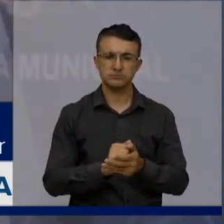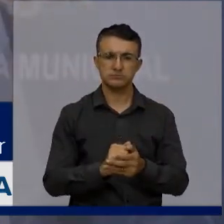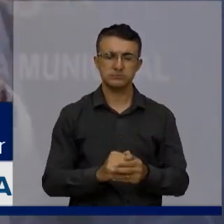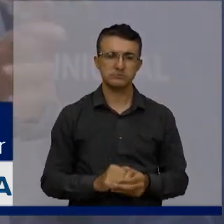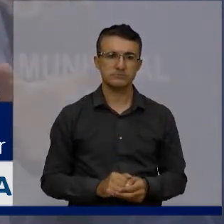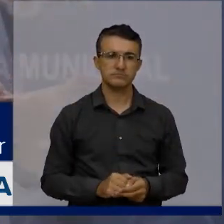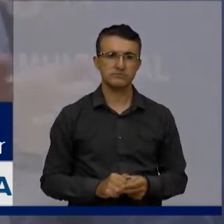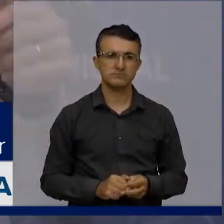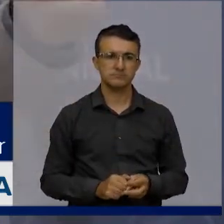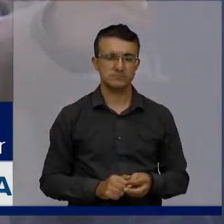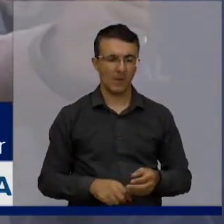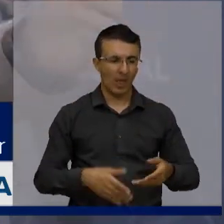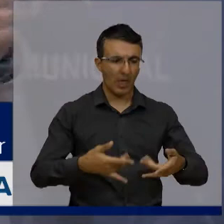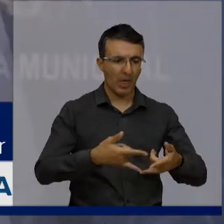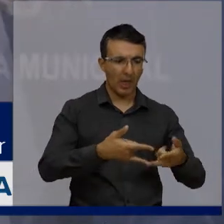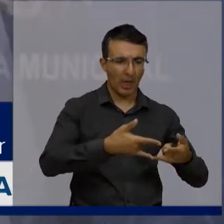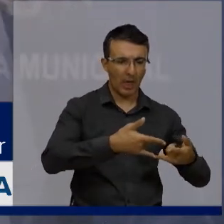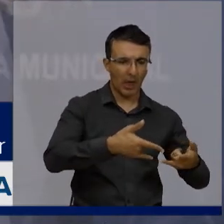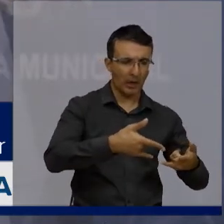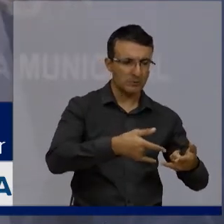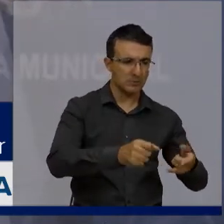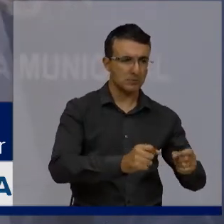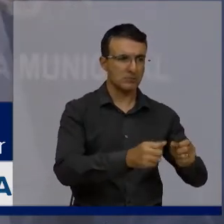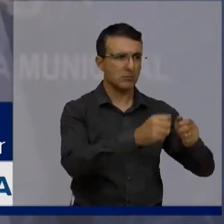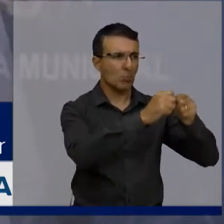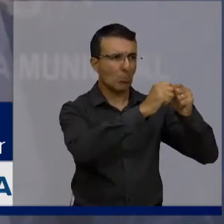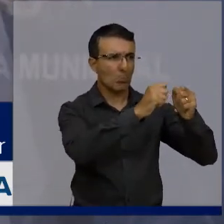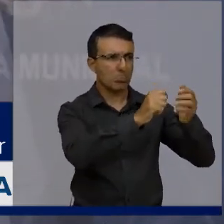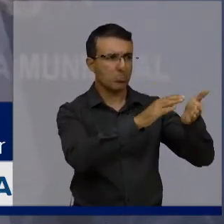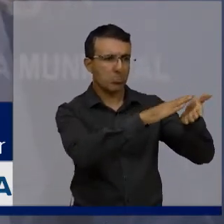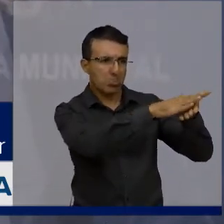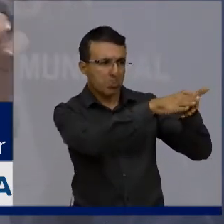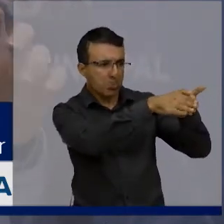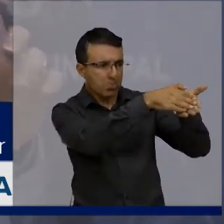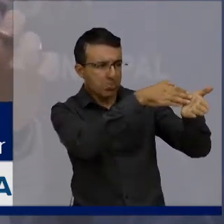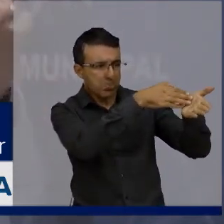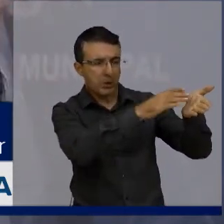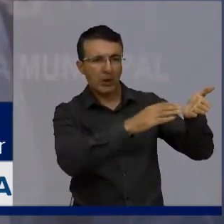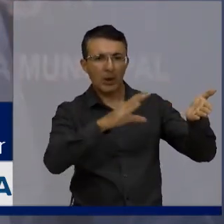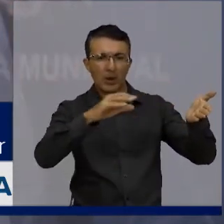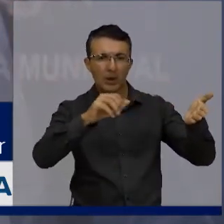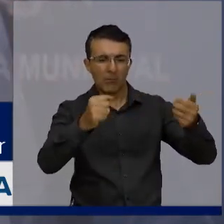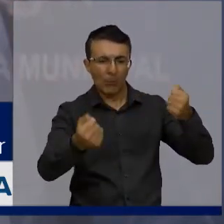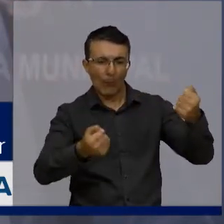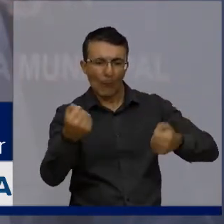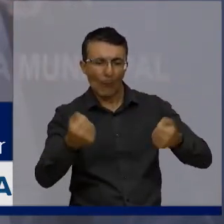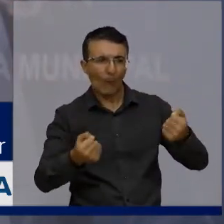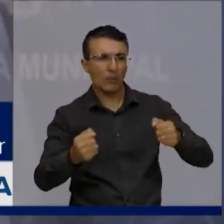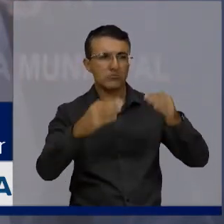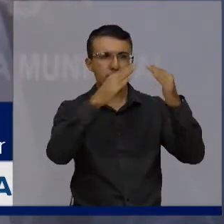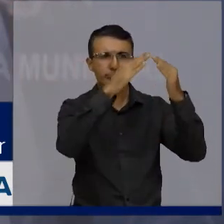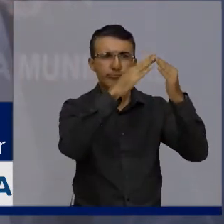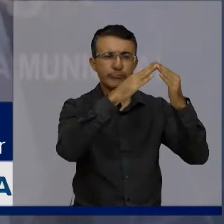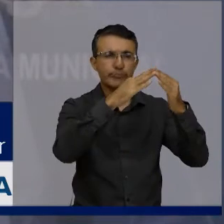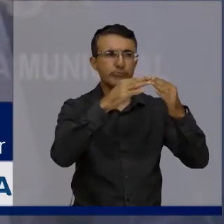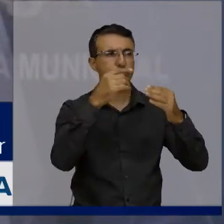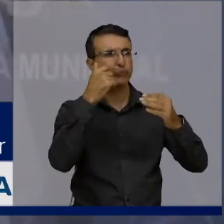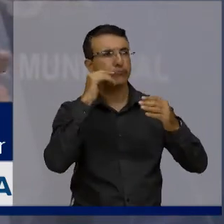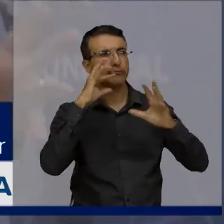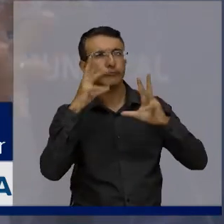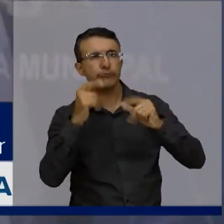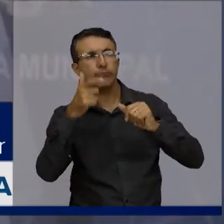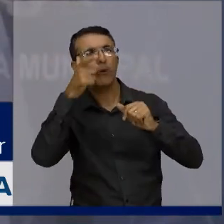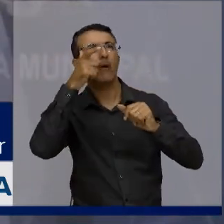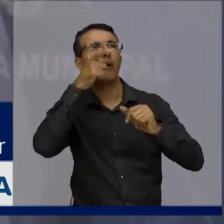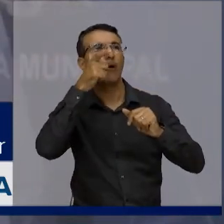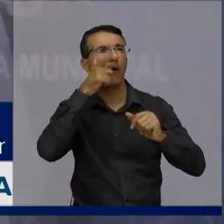informativo, adesivo para carro e para casa e também para prédios, né, em local de visualização para todos, para